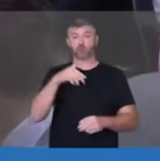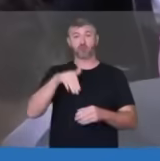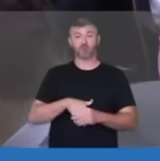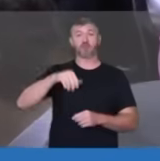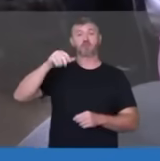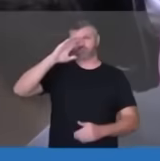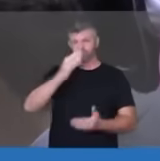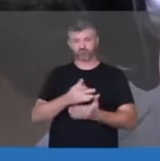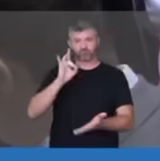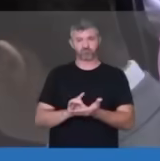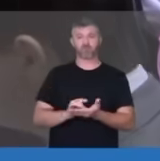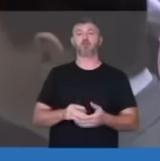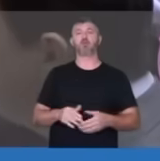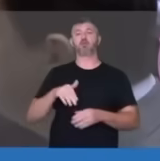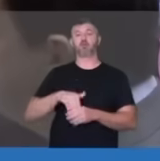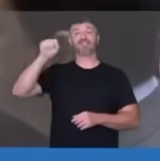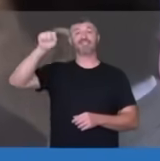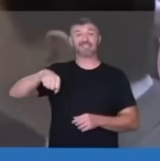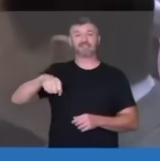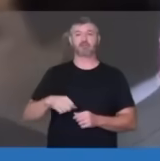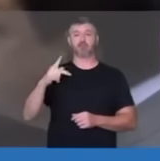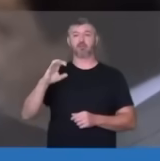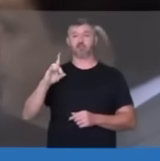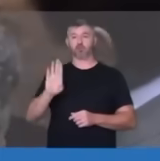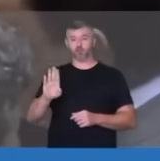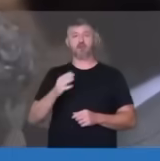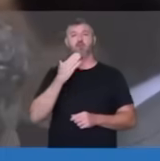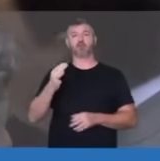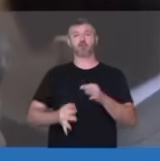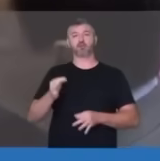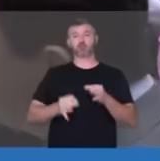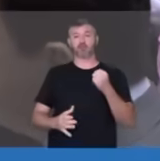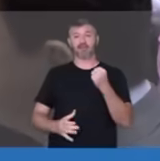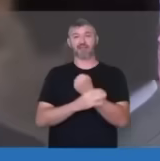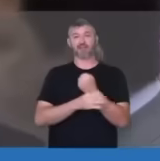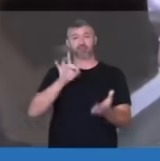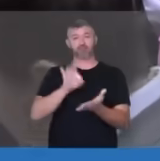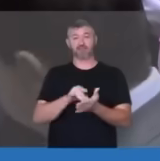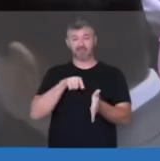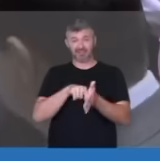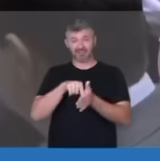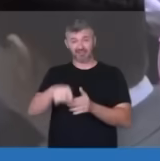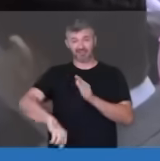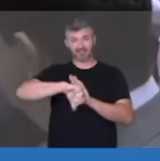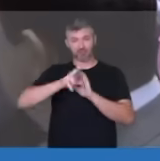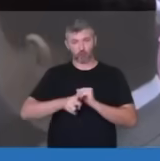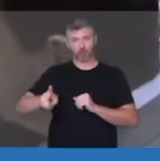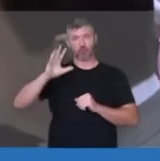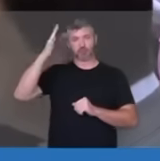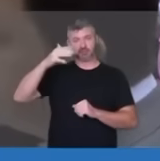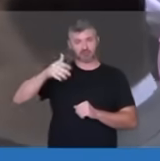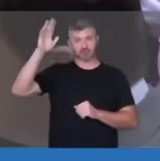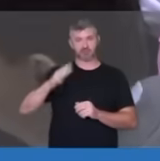votando convictamente a nossa bancada pelo sim, o sim do PCdoB, por justiça, pela garantia realmente de que este caso seja